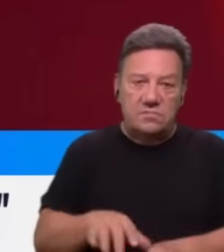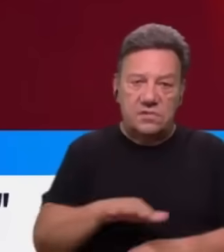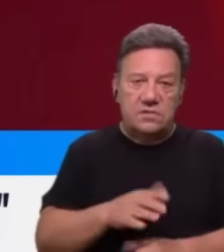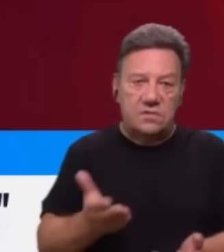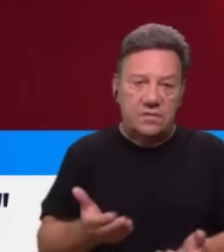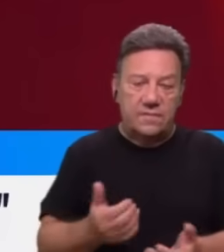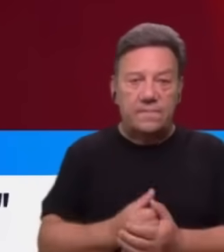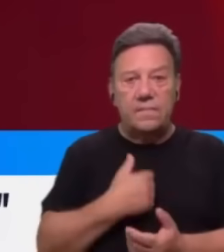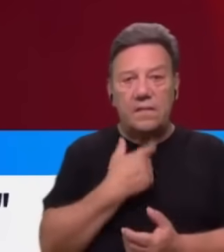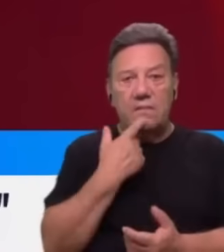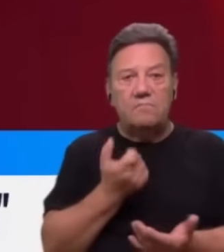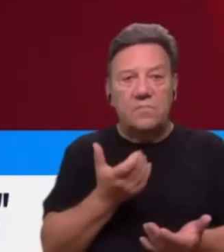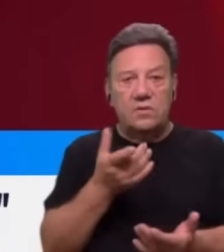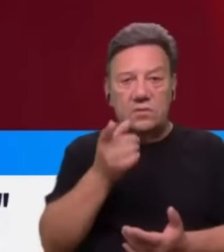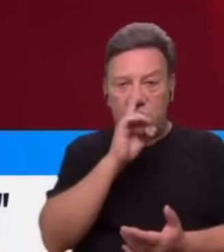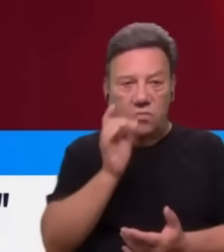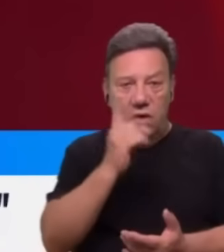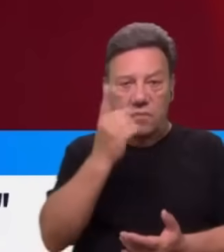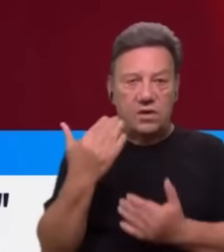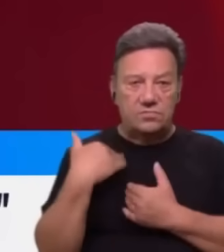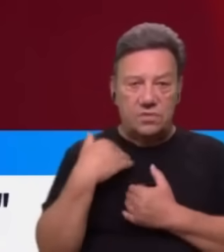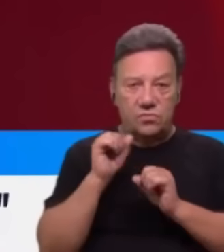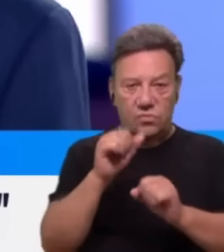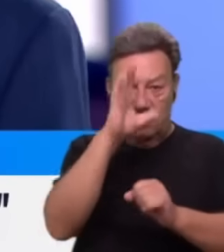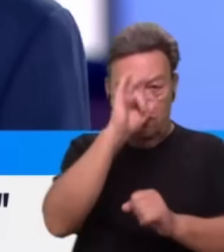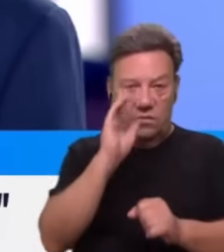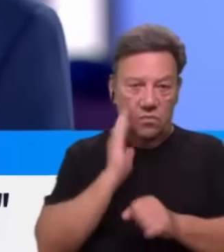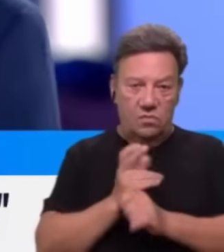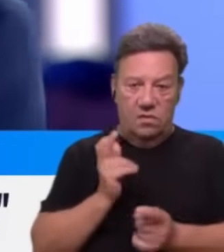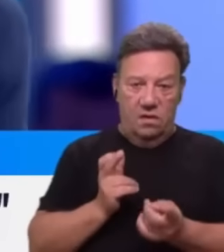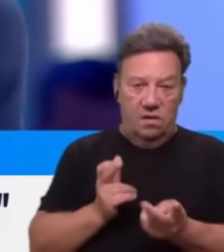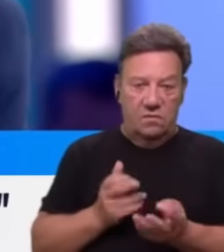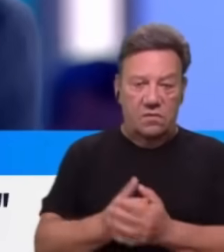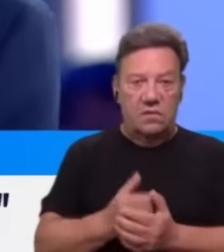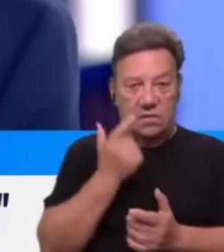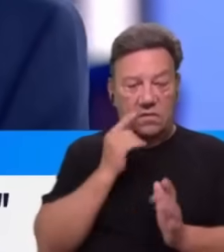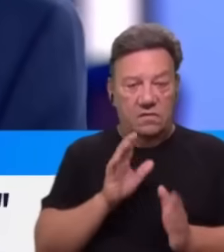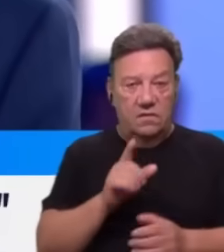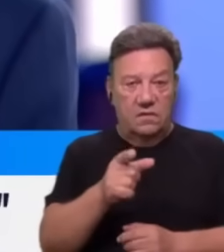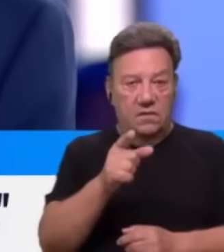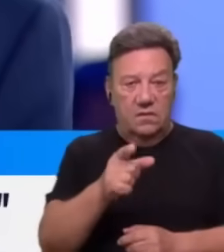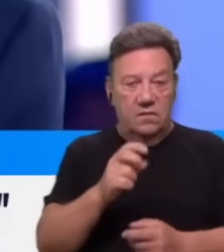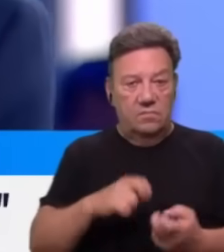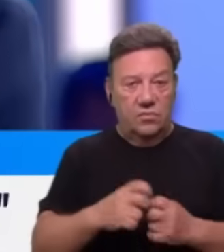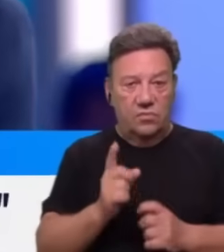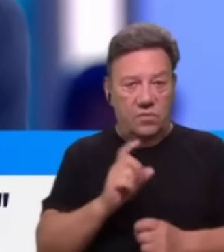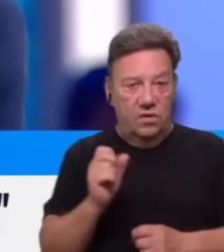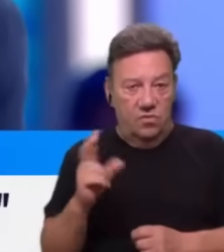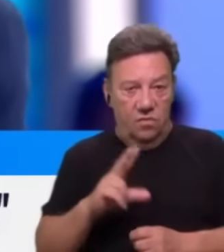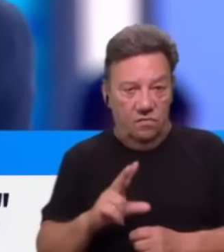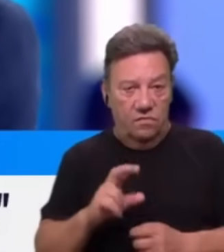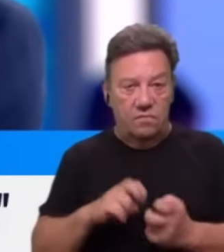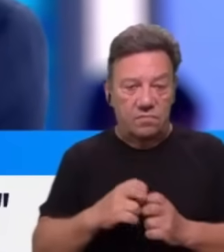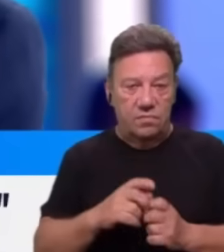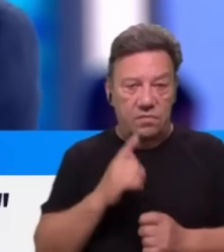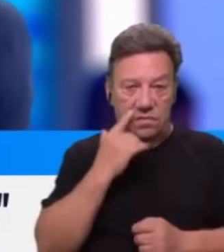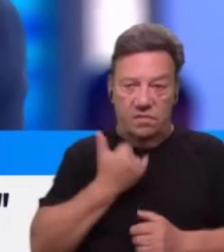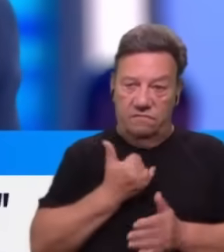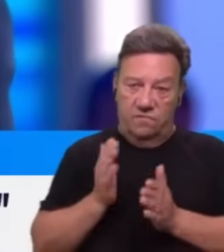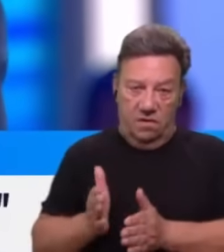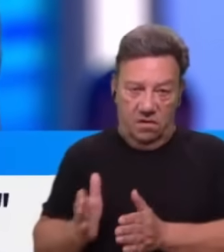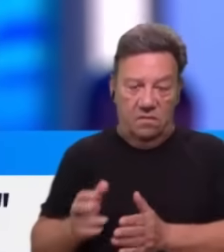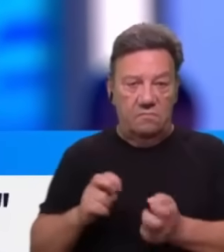eu pergunto se não há aqui uma responsabilidade do governo nos últimos anos Vamos lá ver o O problema não é novo é um problema identificado